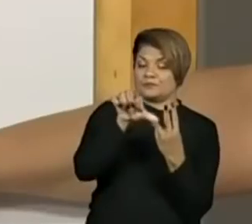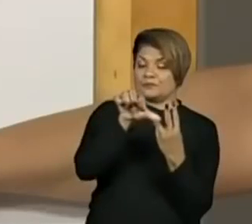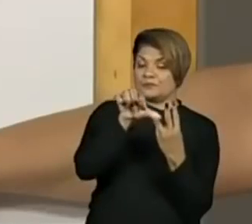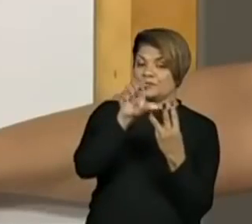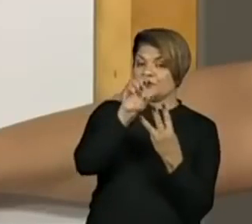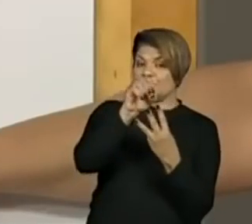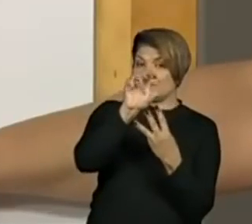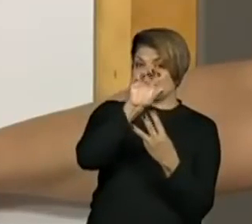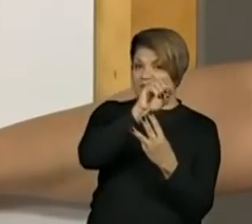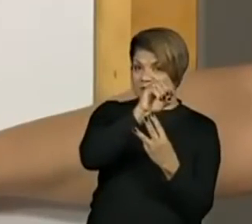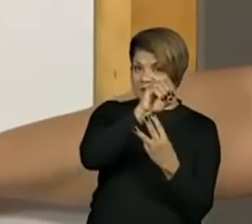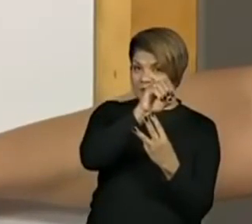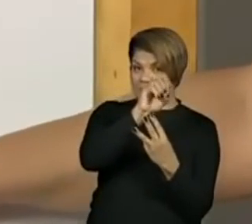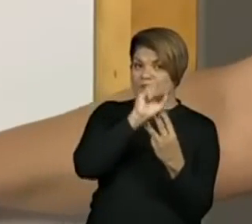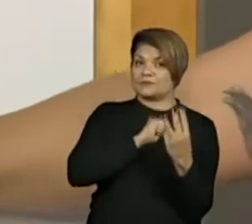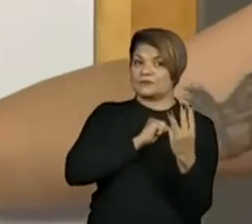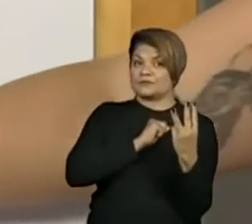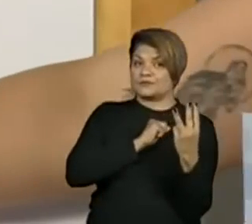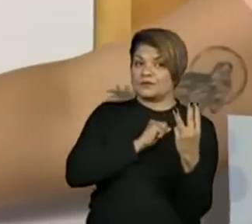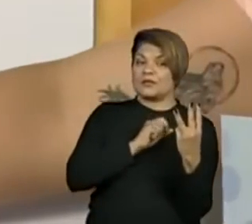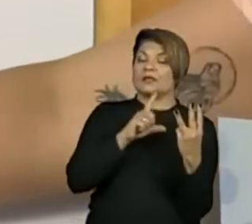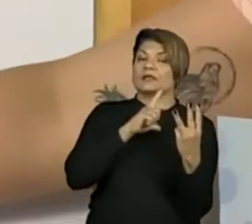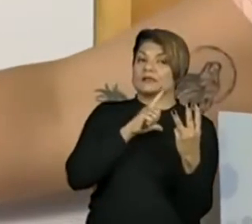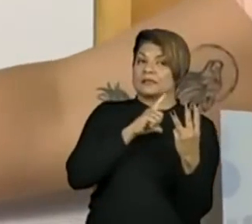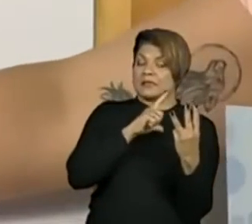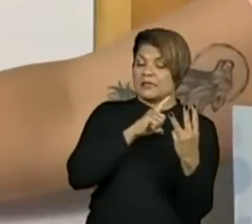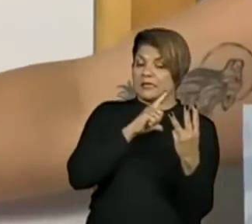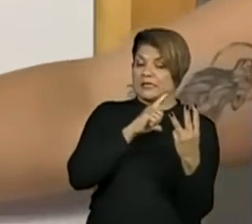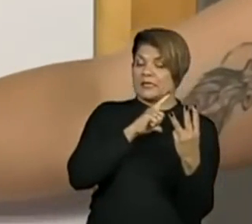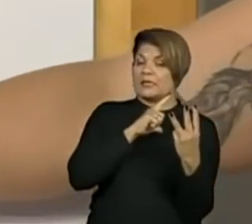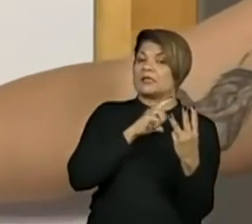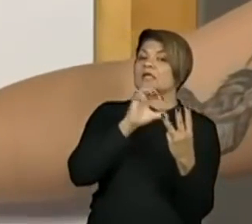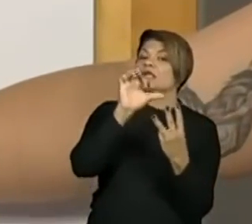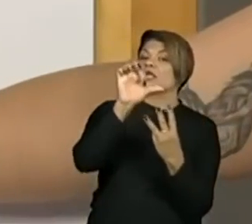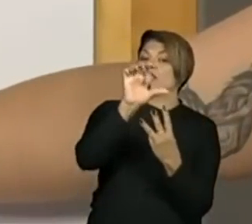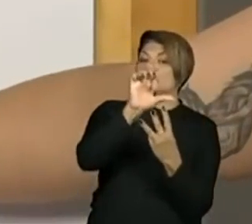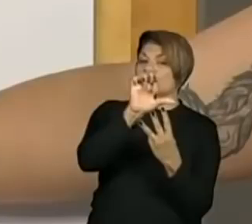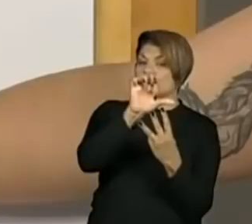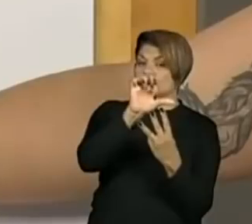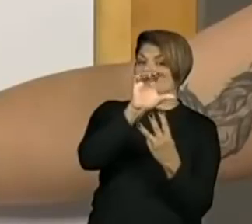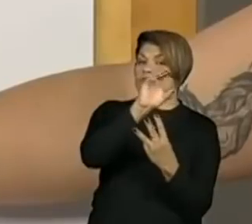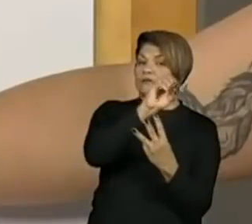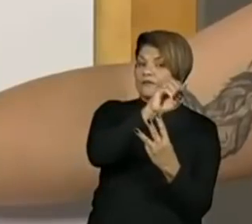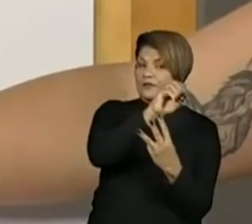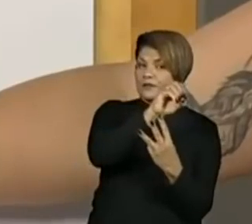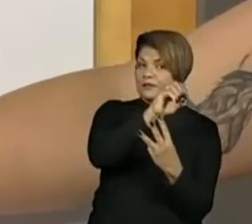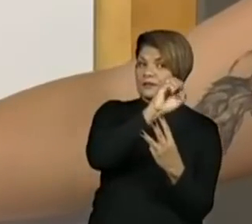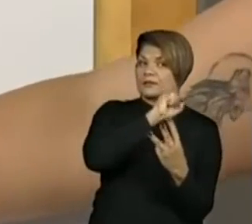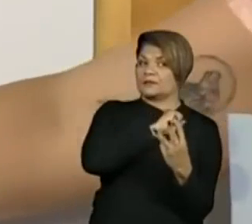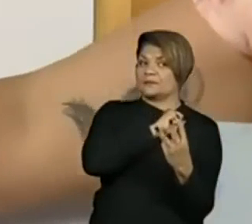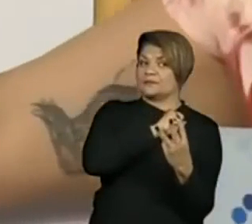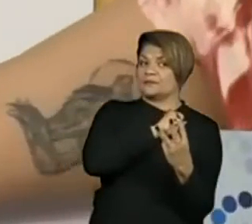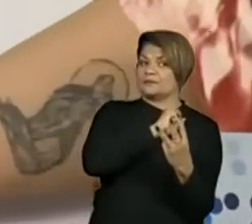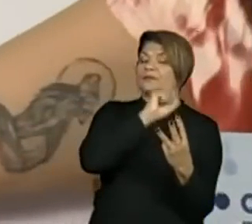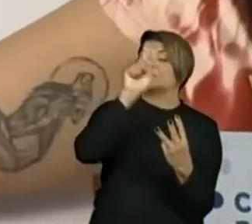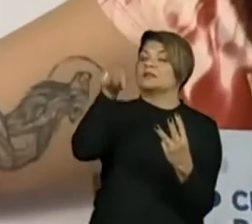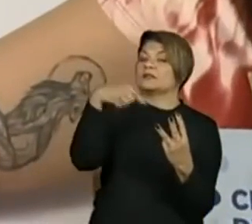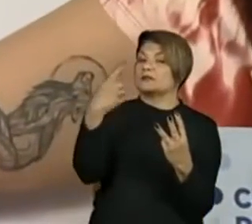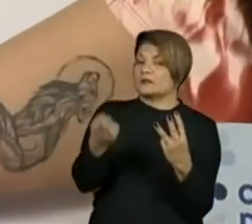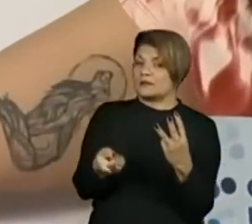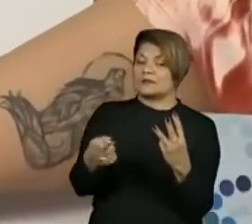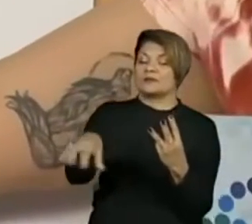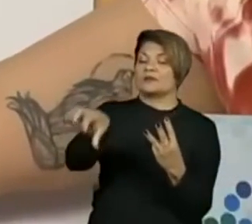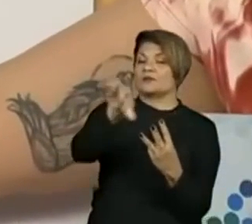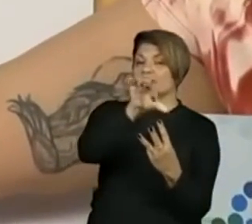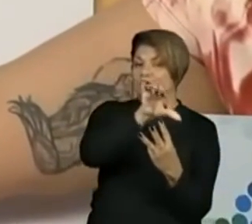900, depois a gente tem o 9 em 90 e 9. E depois a gente tem o 9